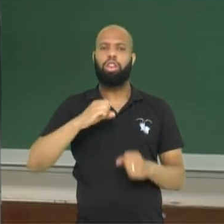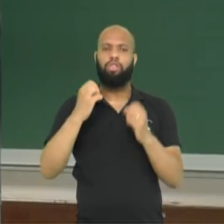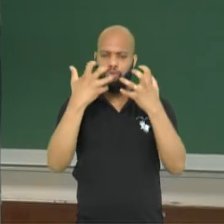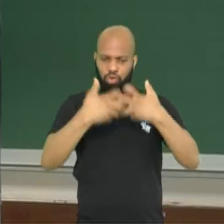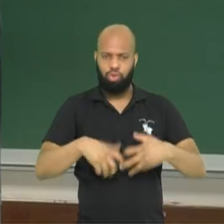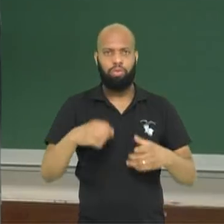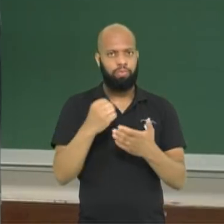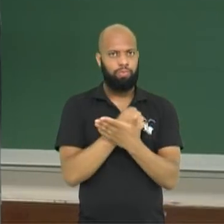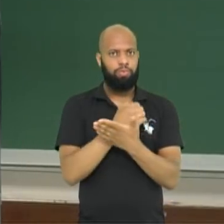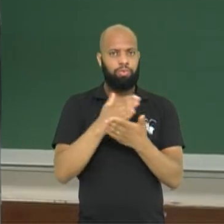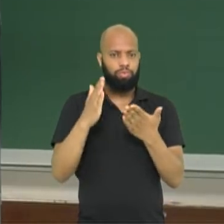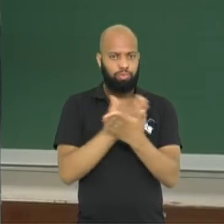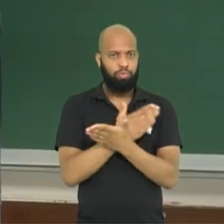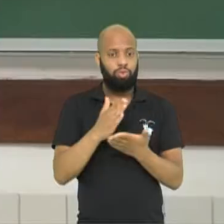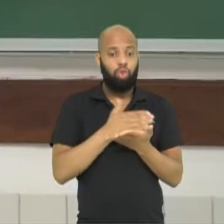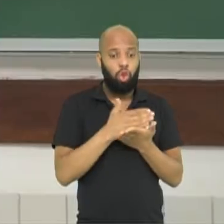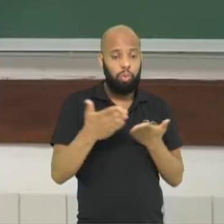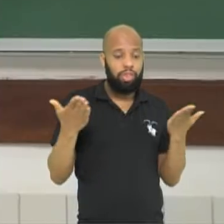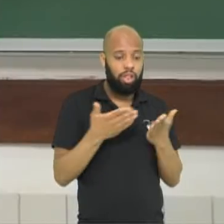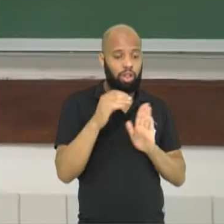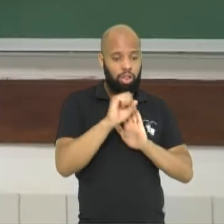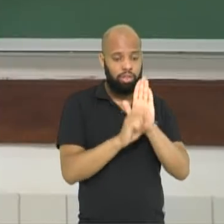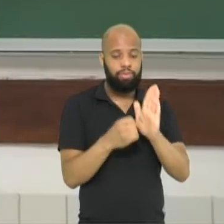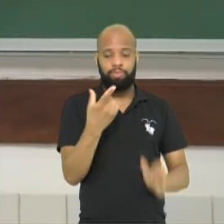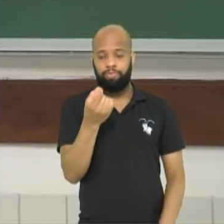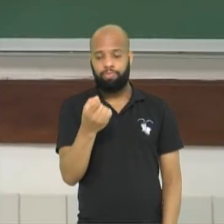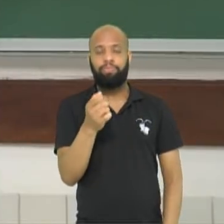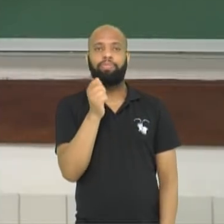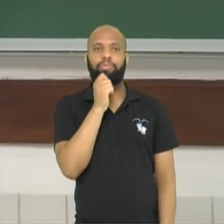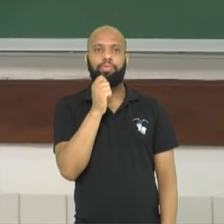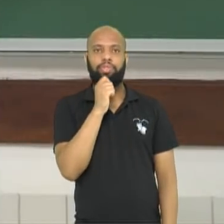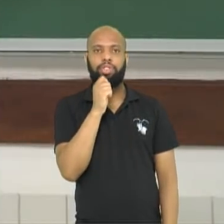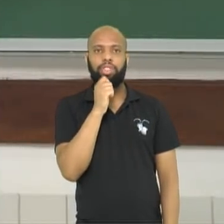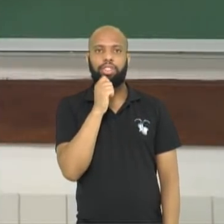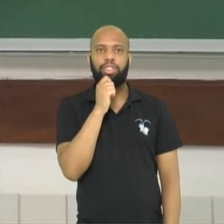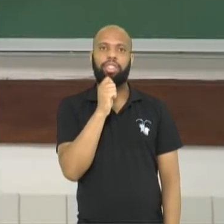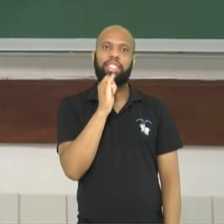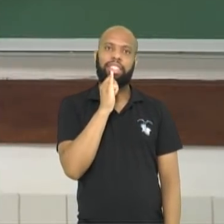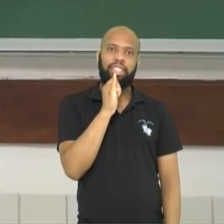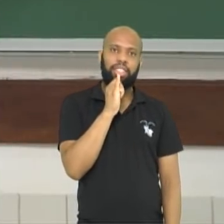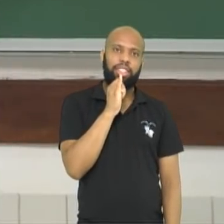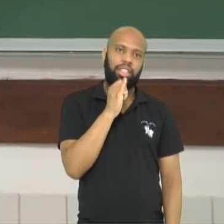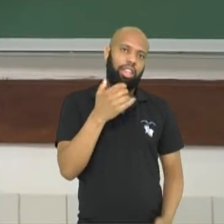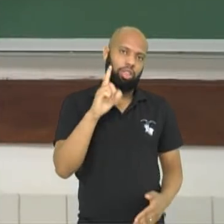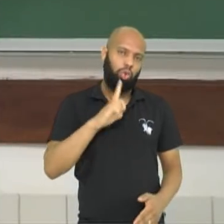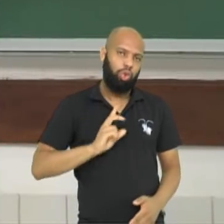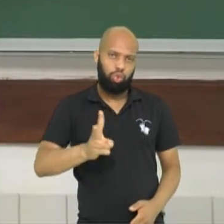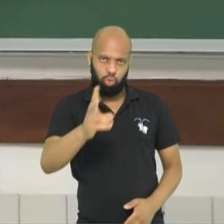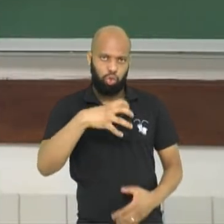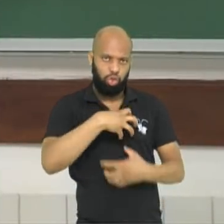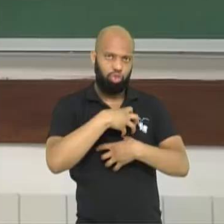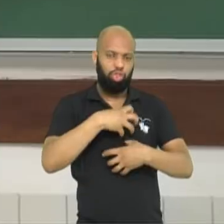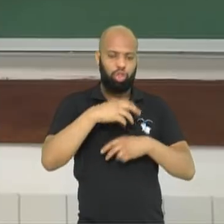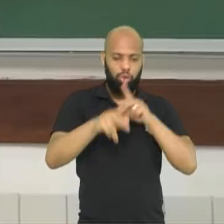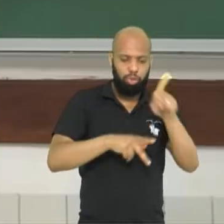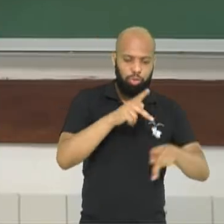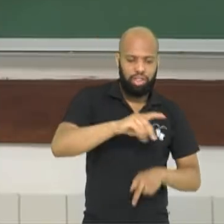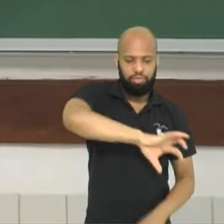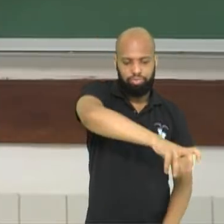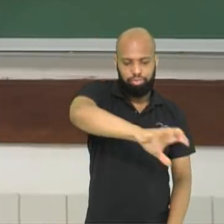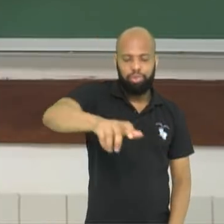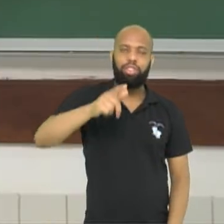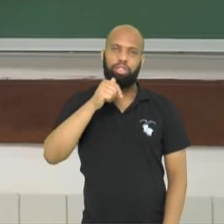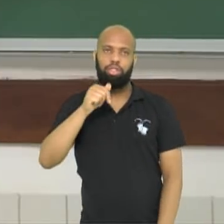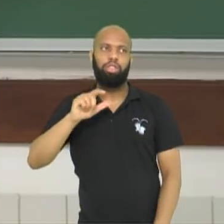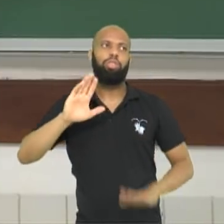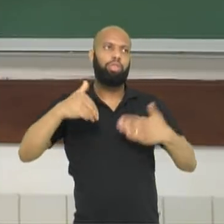né? Estamos no início do século XX e ainda a cidade é abastecida pelas torneiras públicas. Né? Mais uma vez